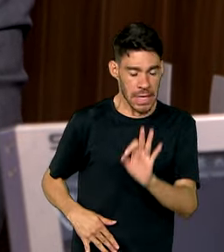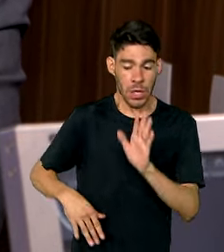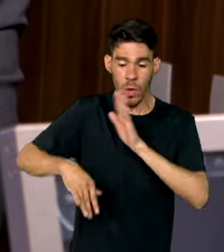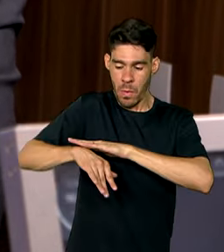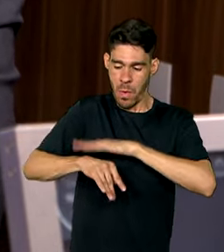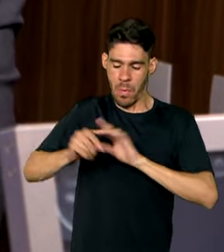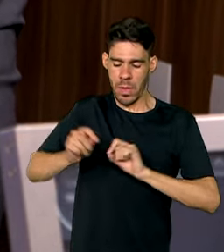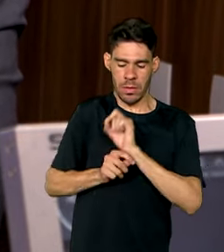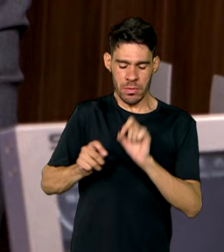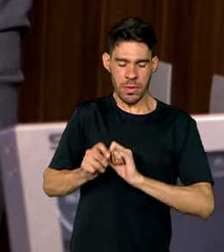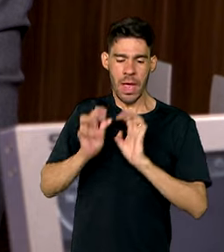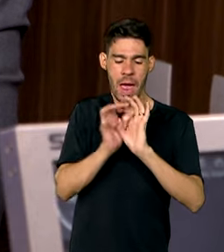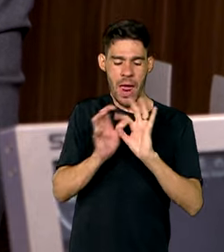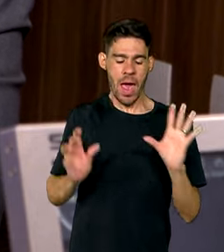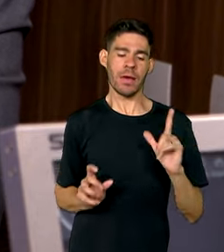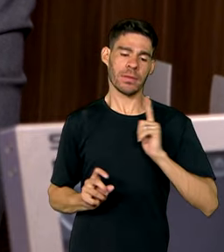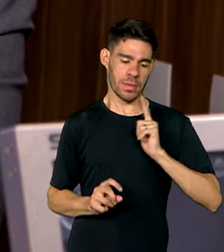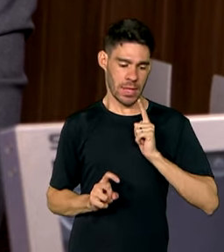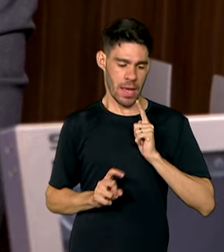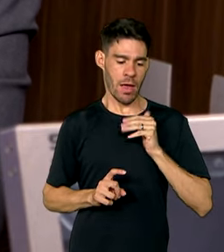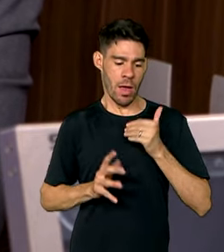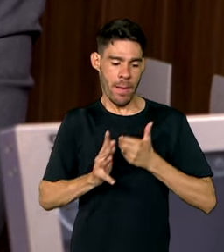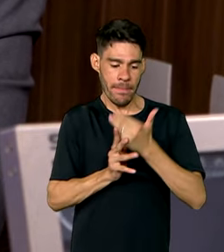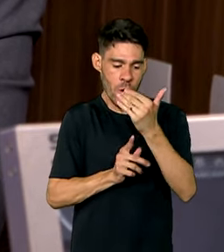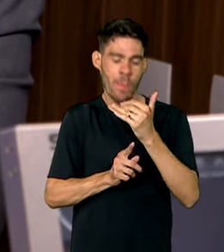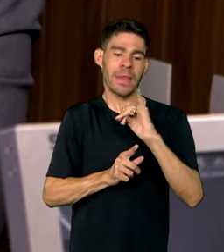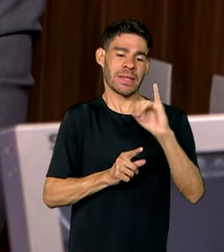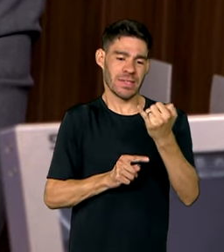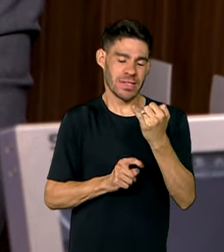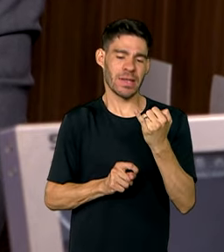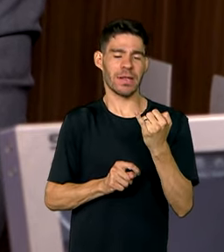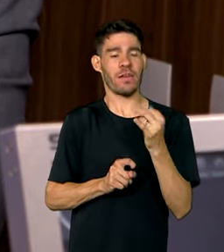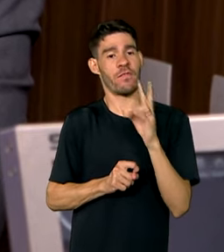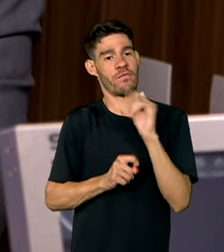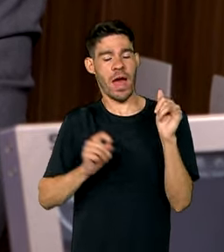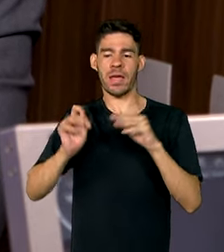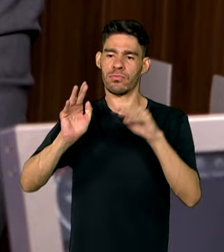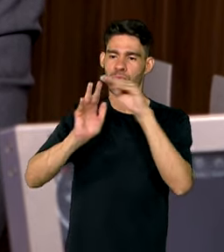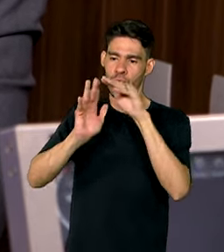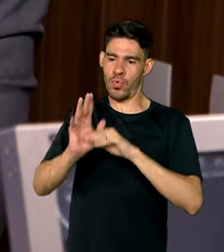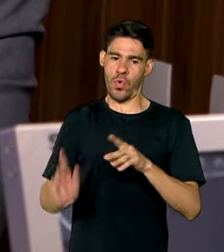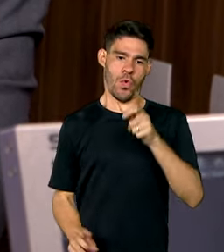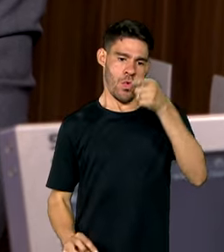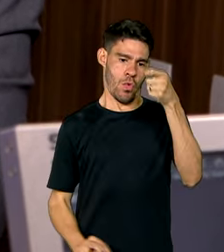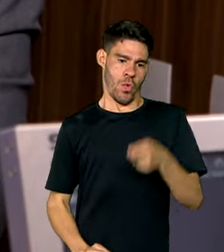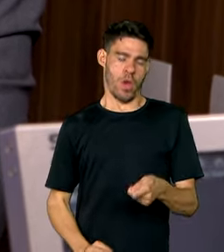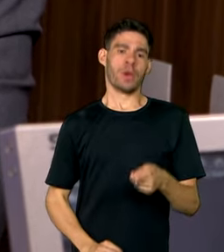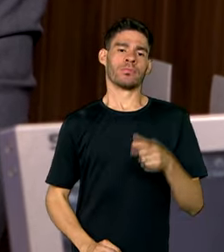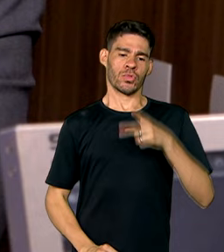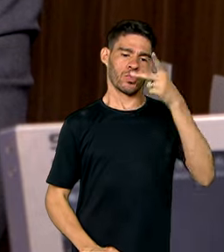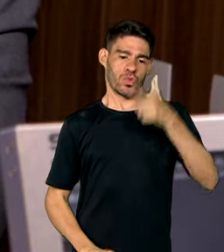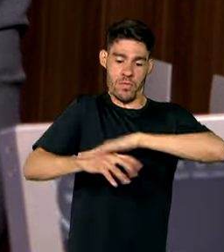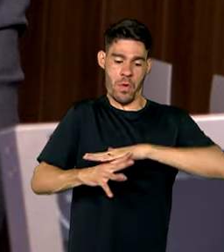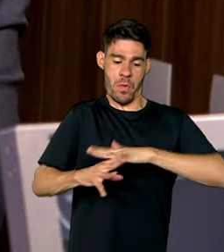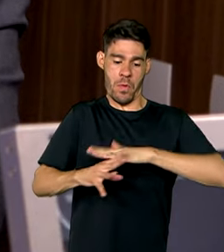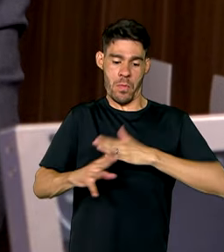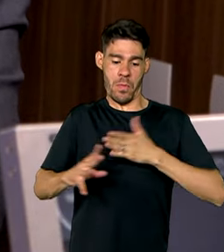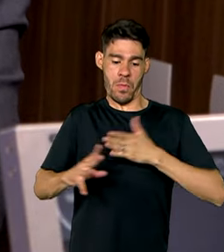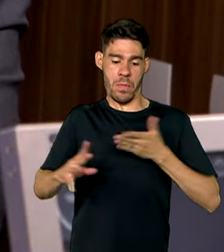momento elas estão autorizadas. A partir de janeiro, aí nós vamos ter uma lista mais fixa, mais constante. Neste momento